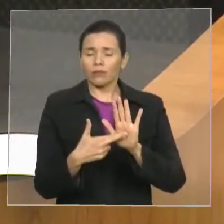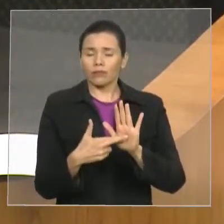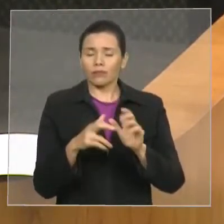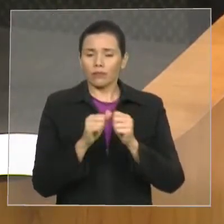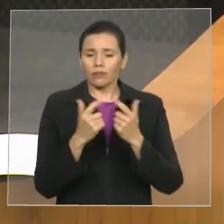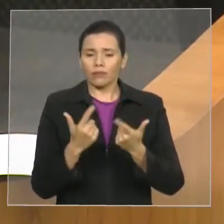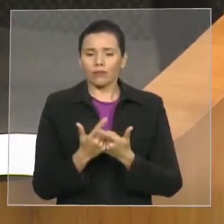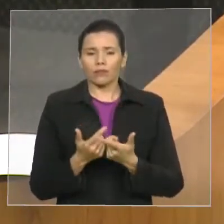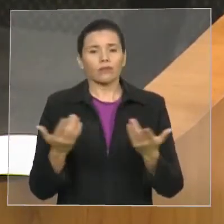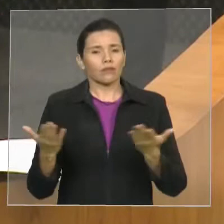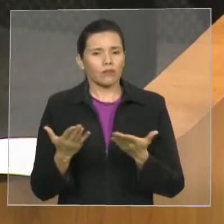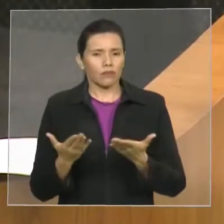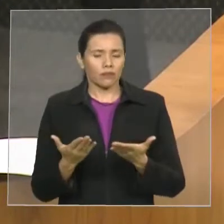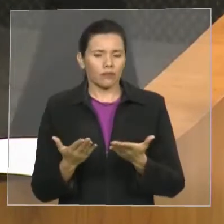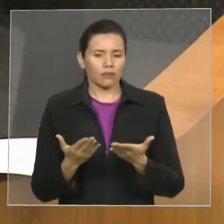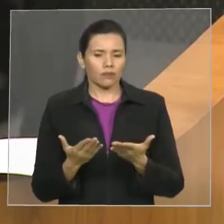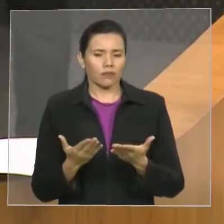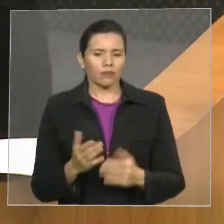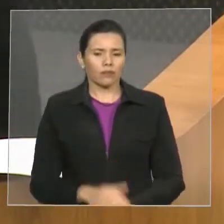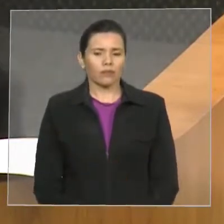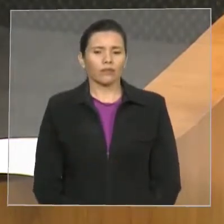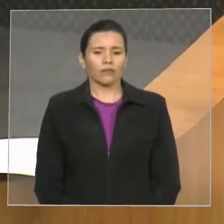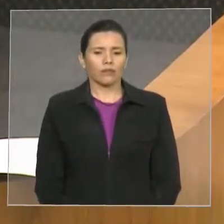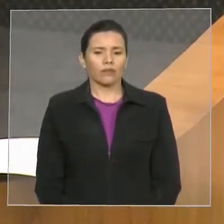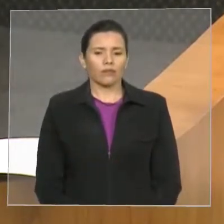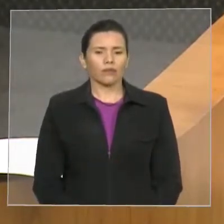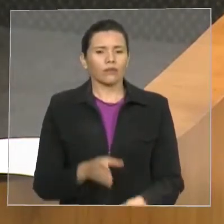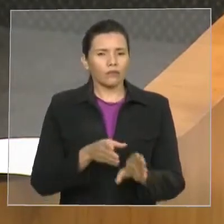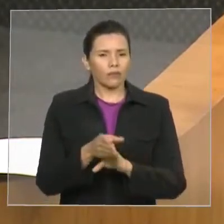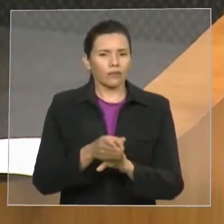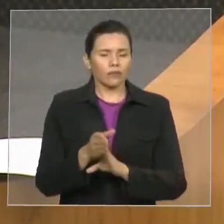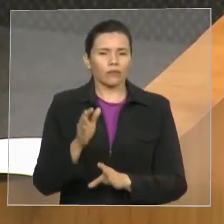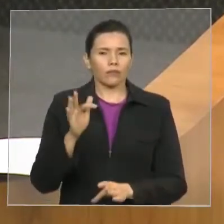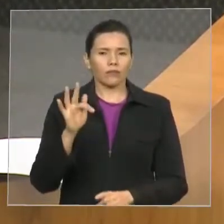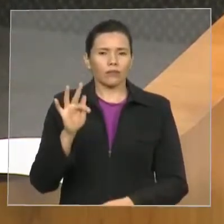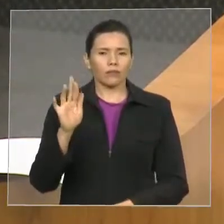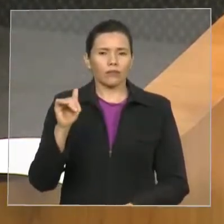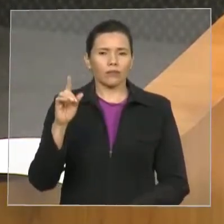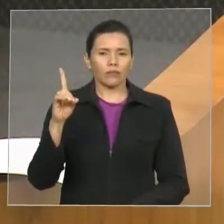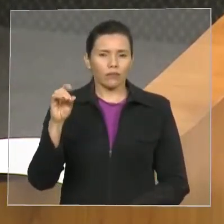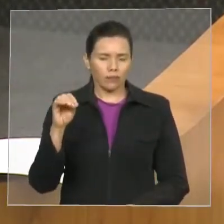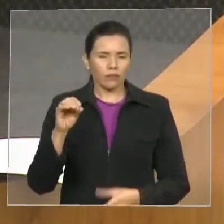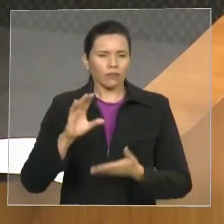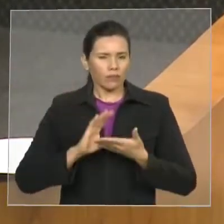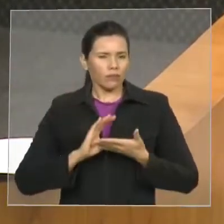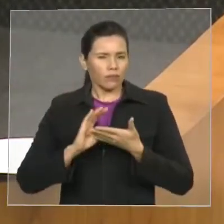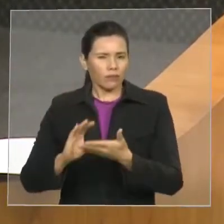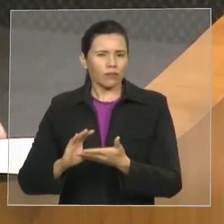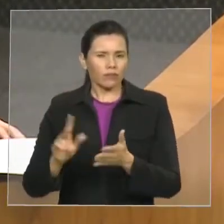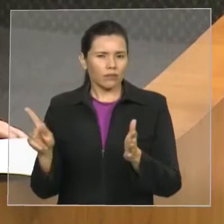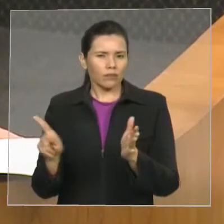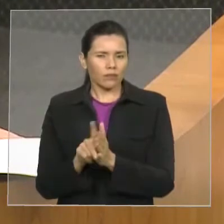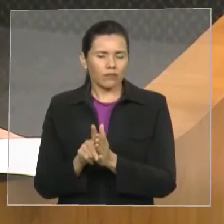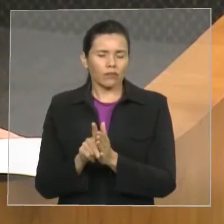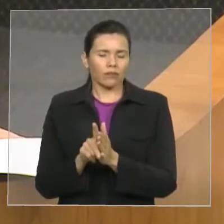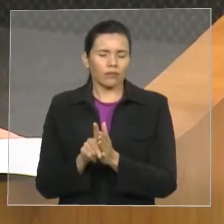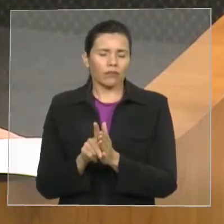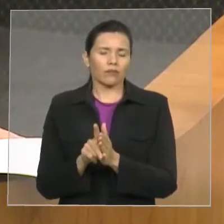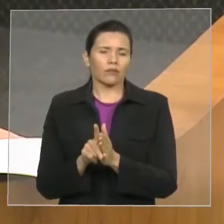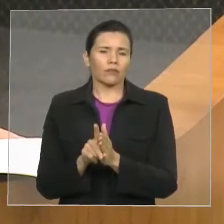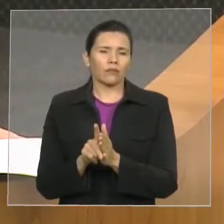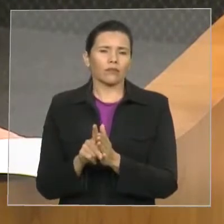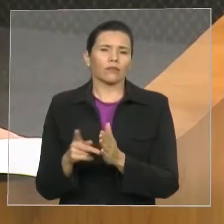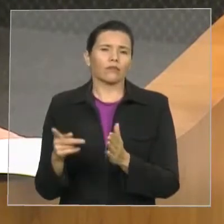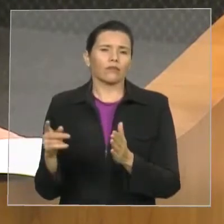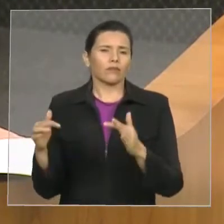Fundo Estadual de Habitação. Mas o mais grave, eu não estou nem falando tanto por conta do representante do Poder